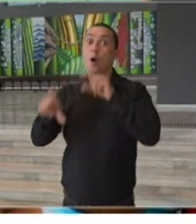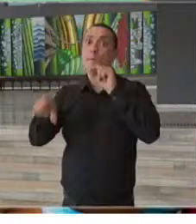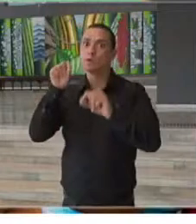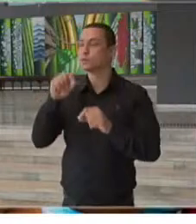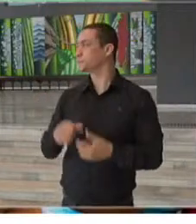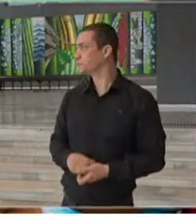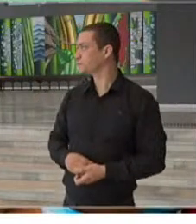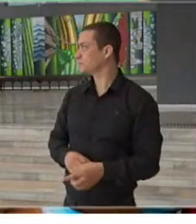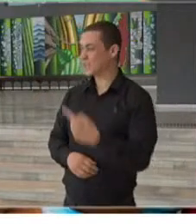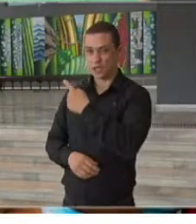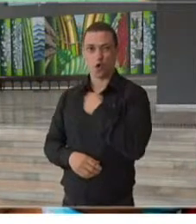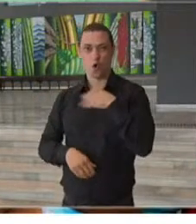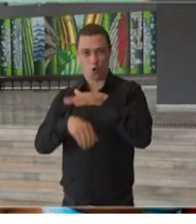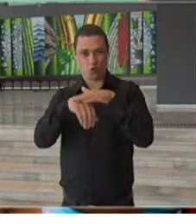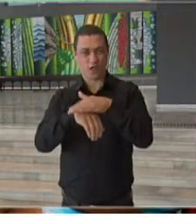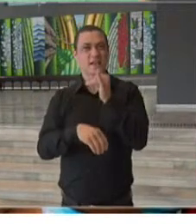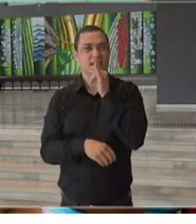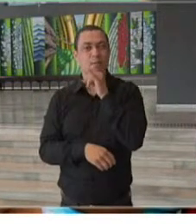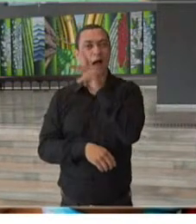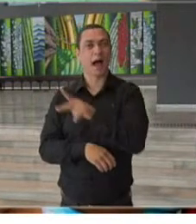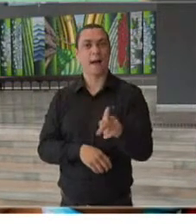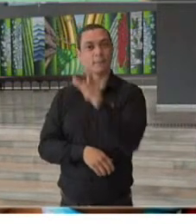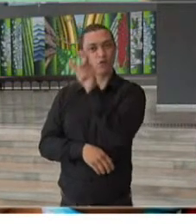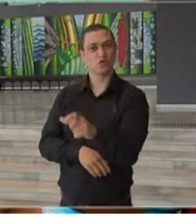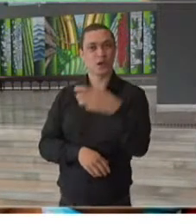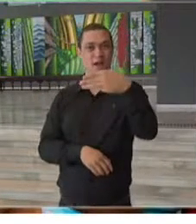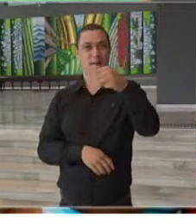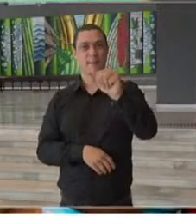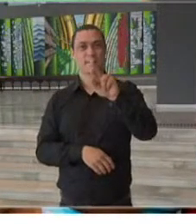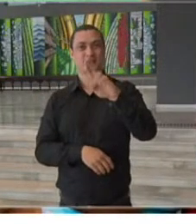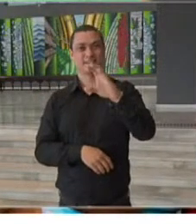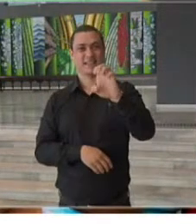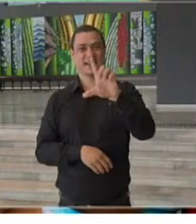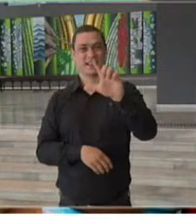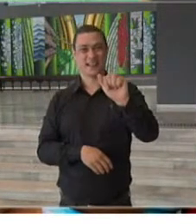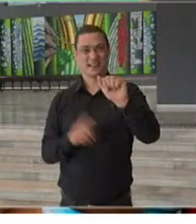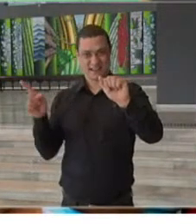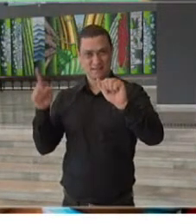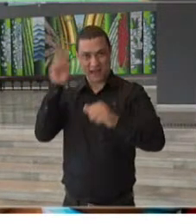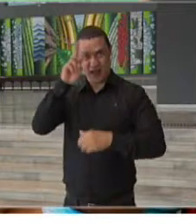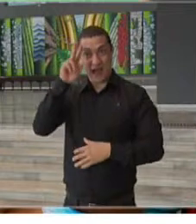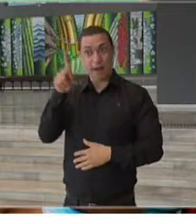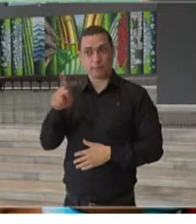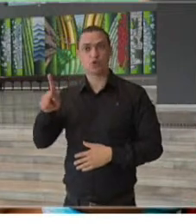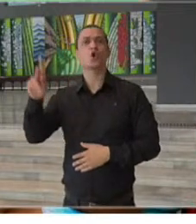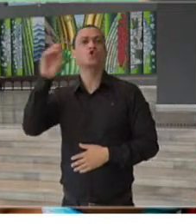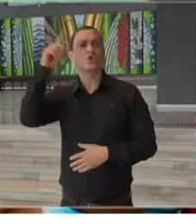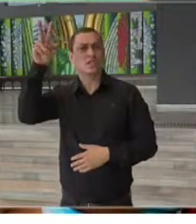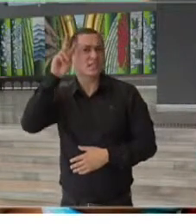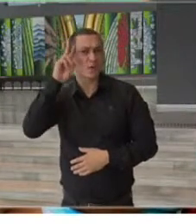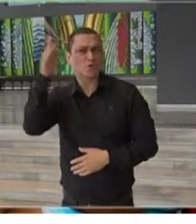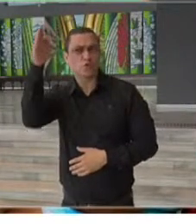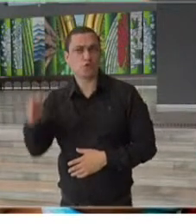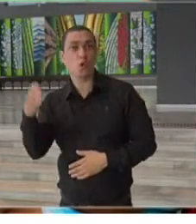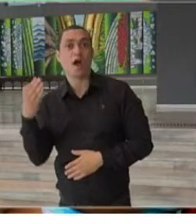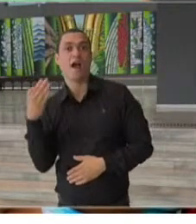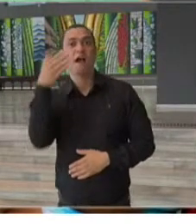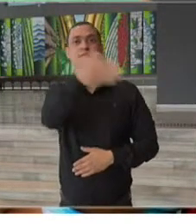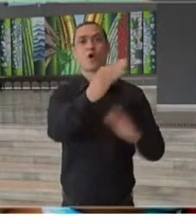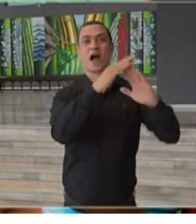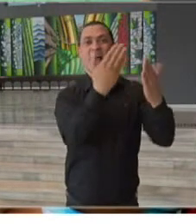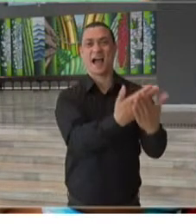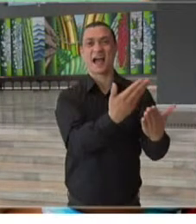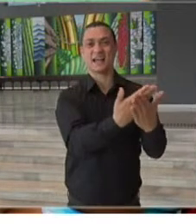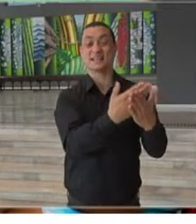tive aqui a oportunidade de falar do exemplo da professora Marcela, que era uma professora que vai toda segunda-feira na casa de